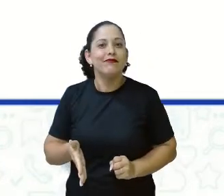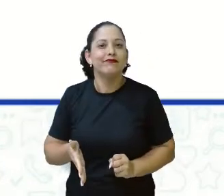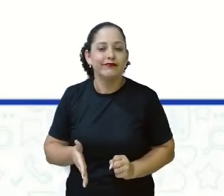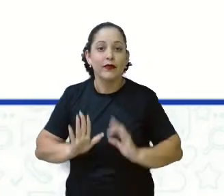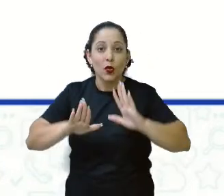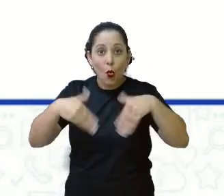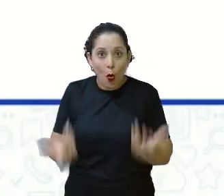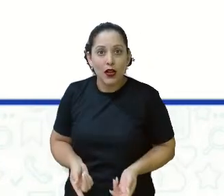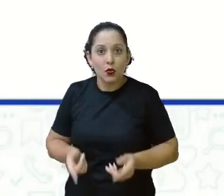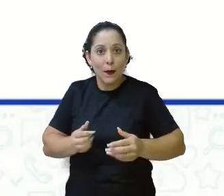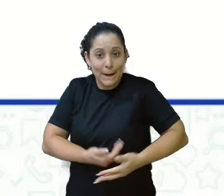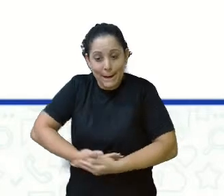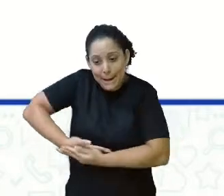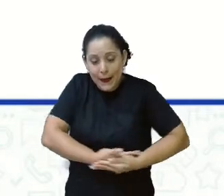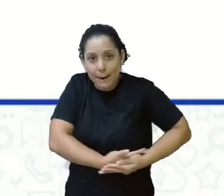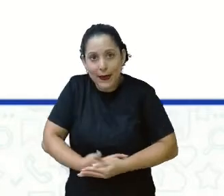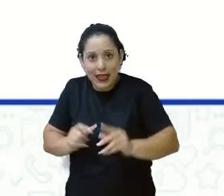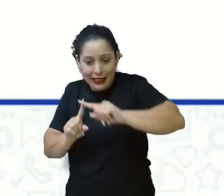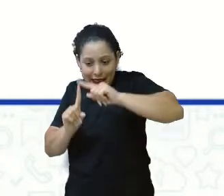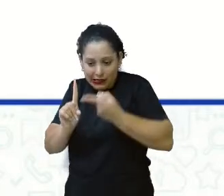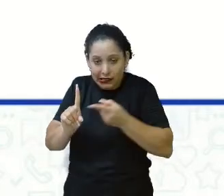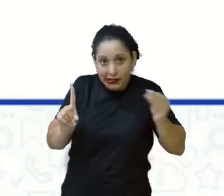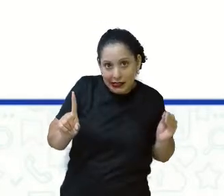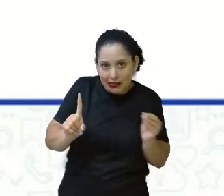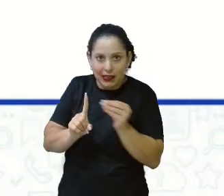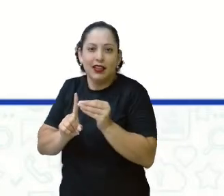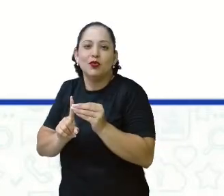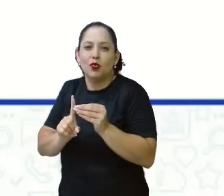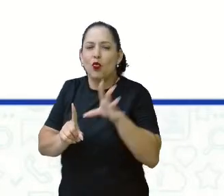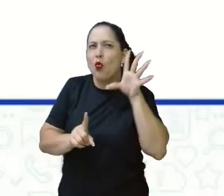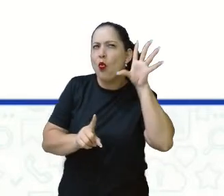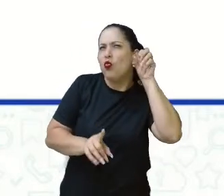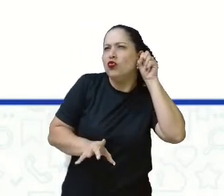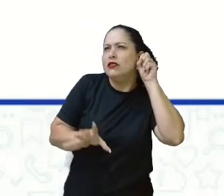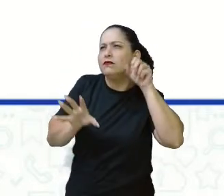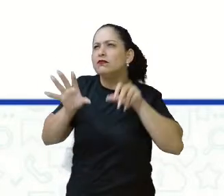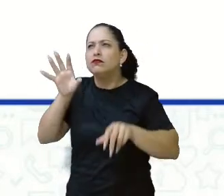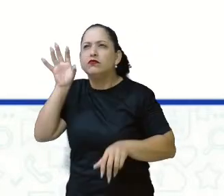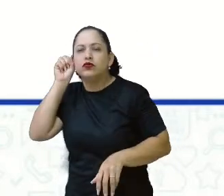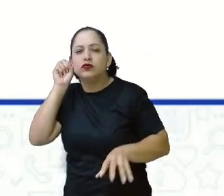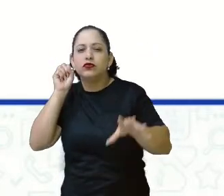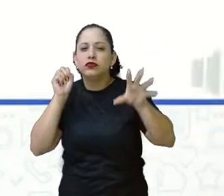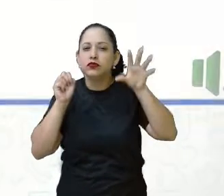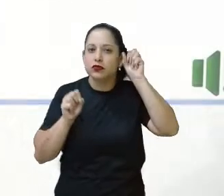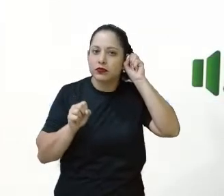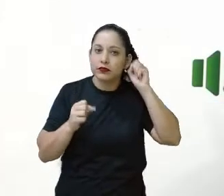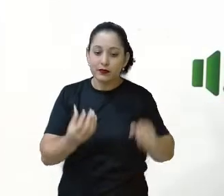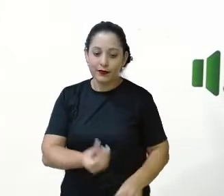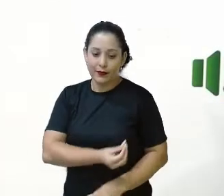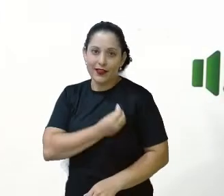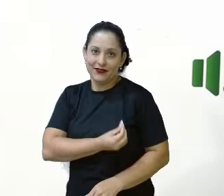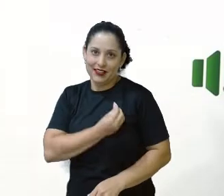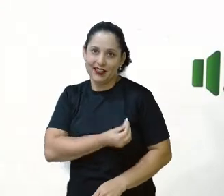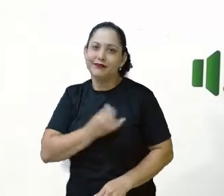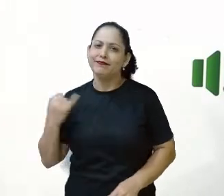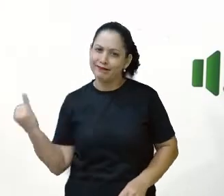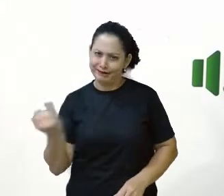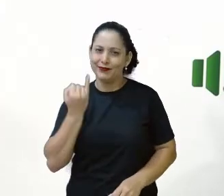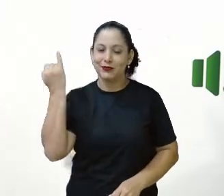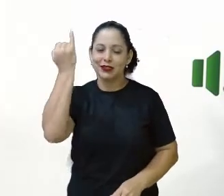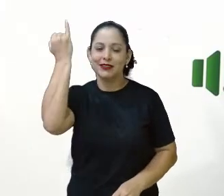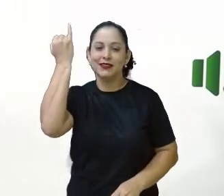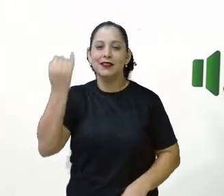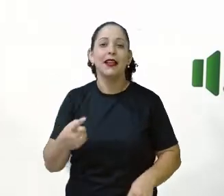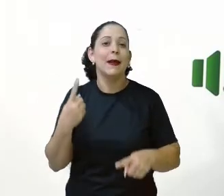a gente é bebê. Vê que interessante a importância do som, né, para a nossa vida, né? E também porque